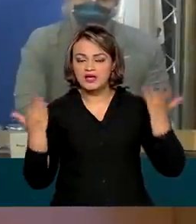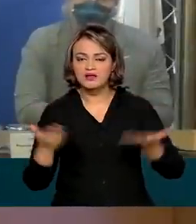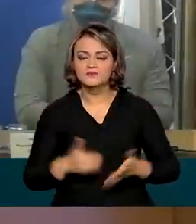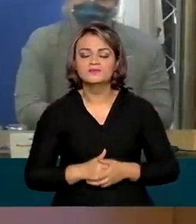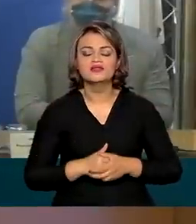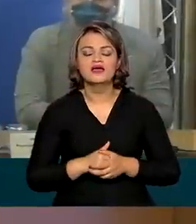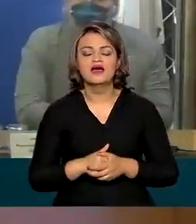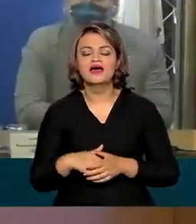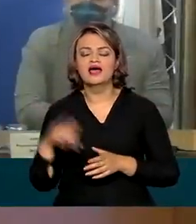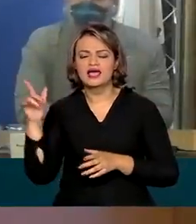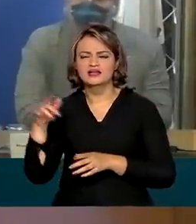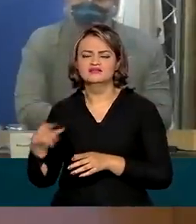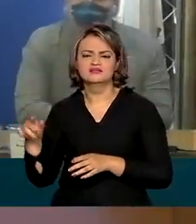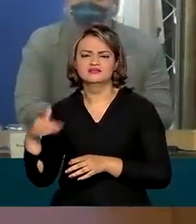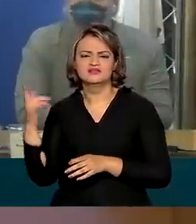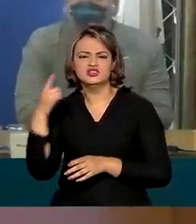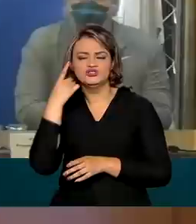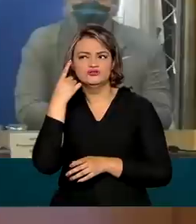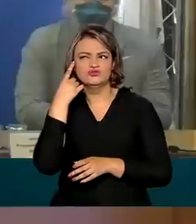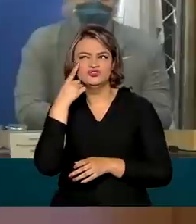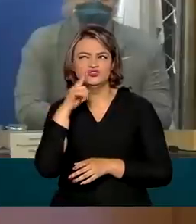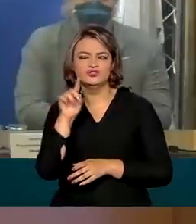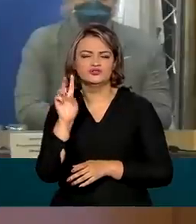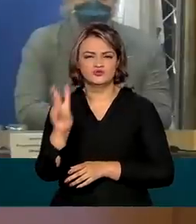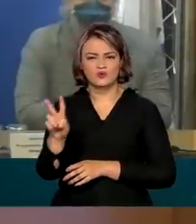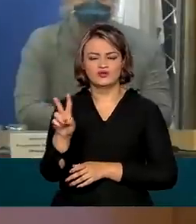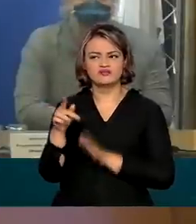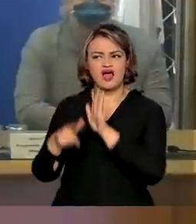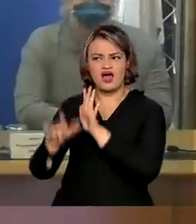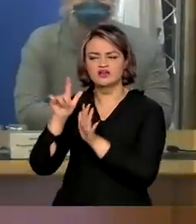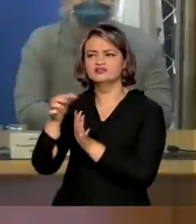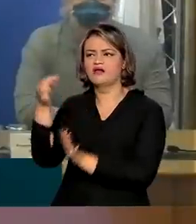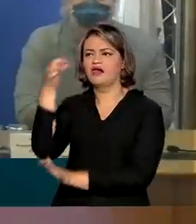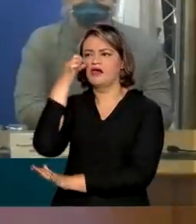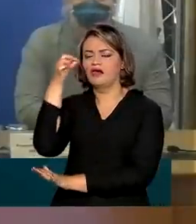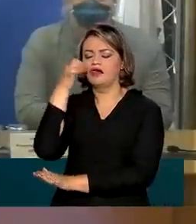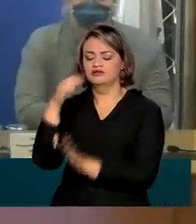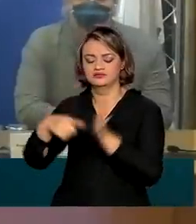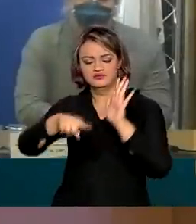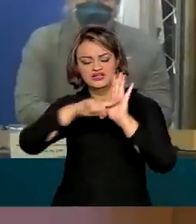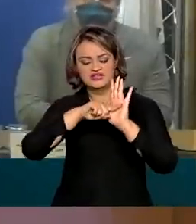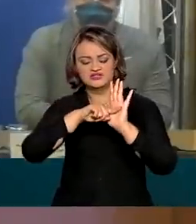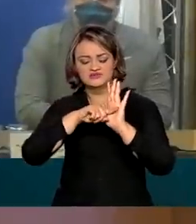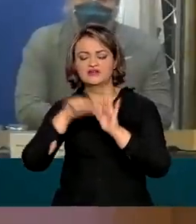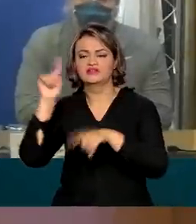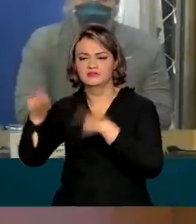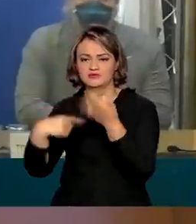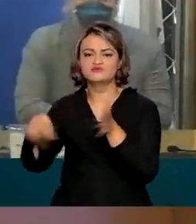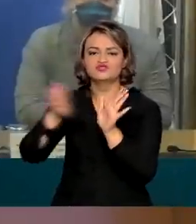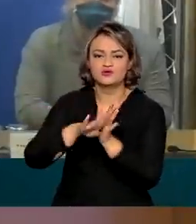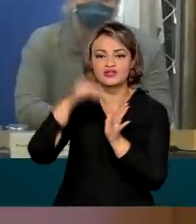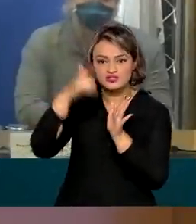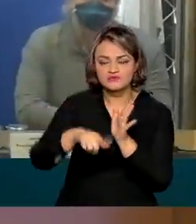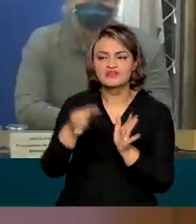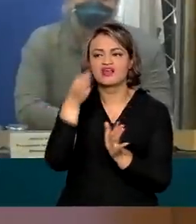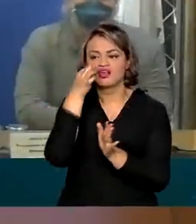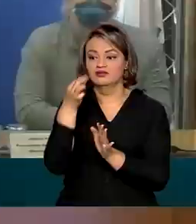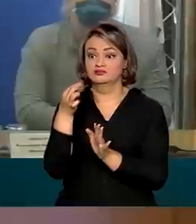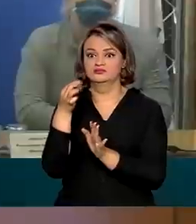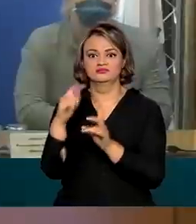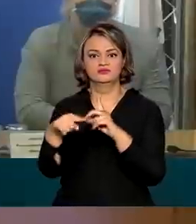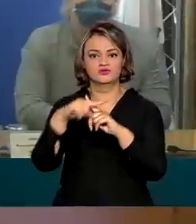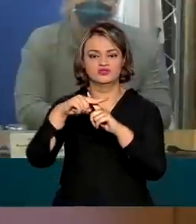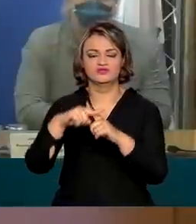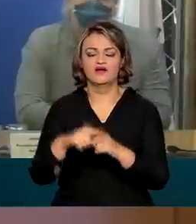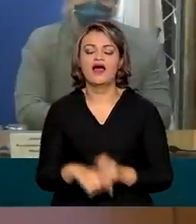que apesar que tem viajado com dois dias 48 horas de PCR negativo o nosso fizemos Como disse essa busca ativa